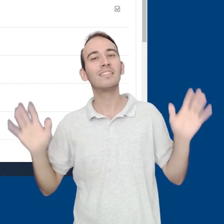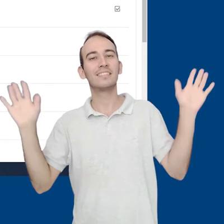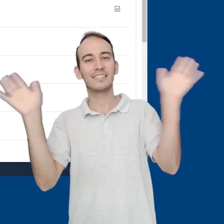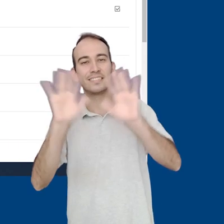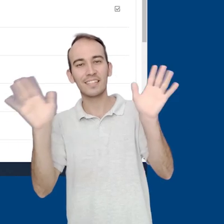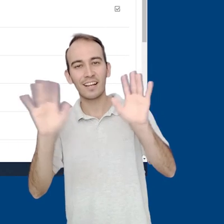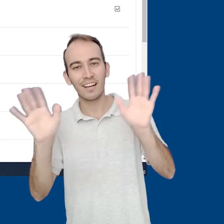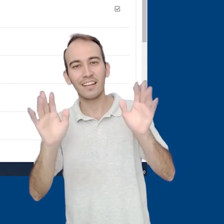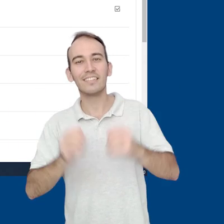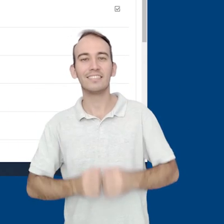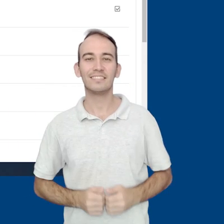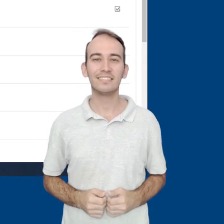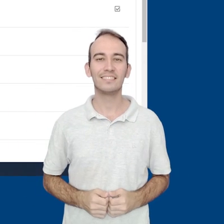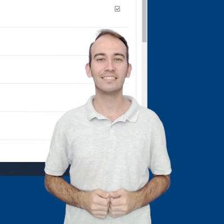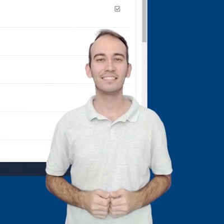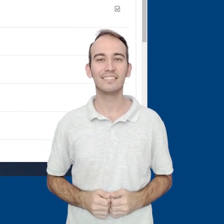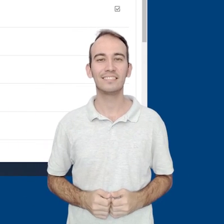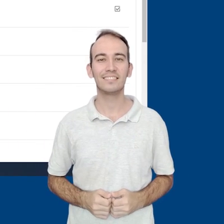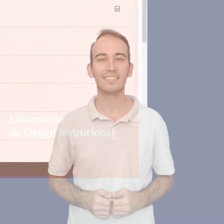isso é só. Até a próxima aula.